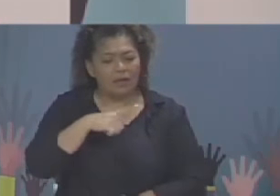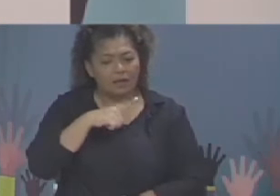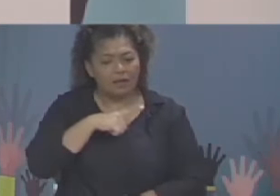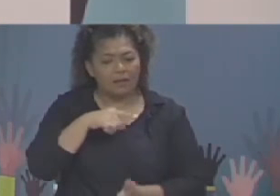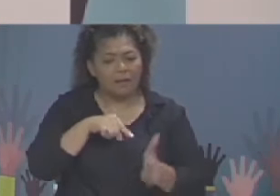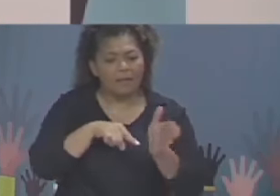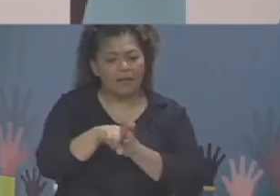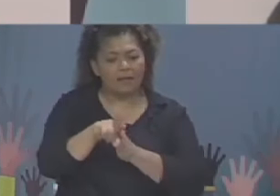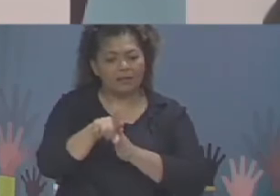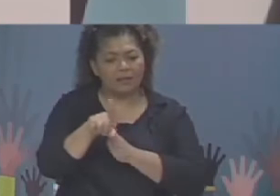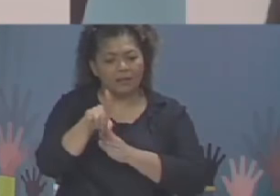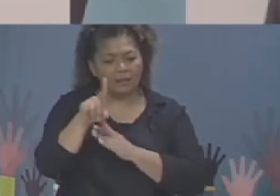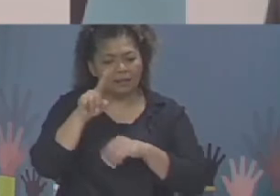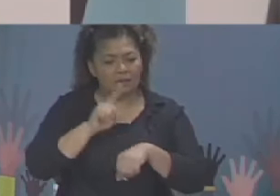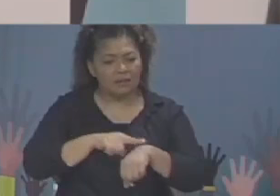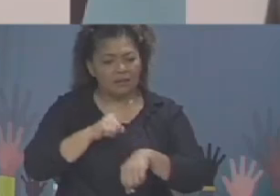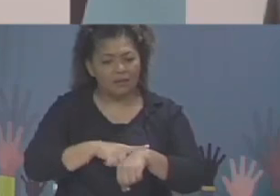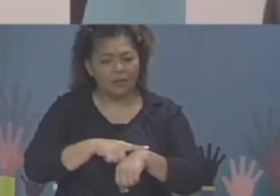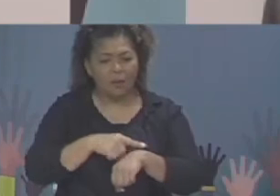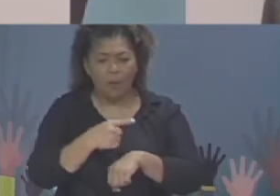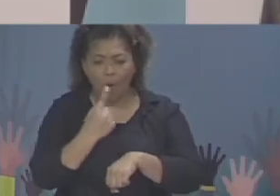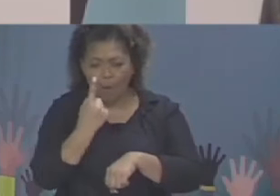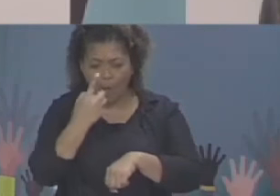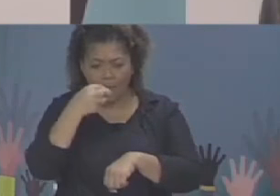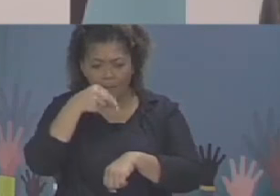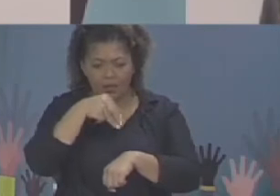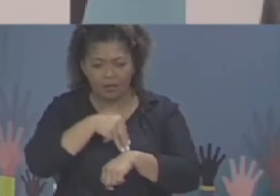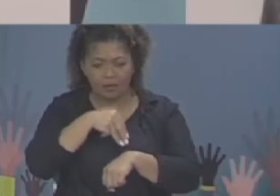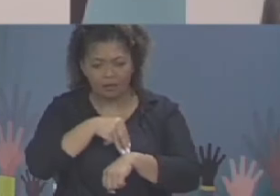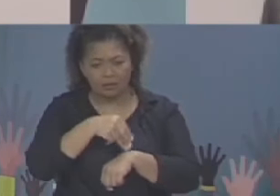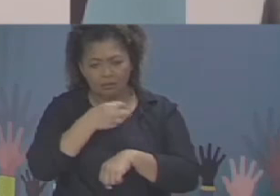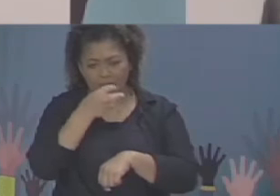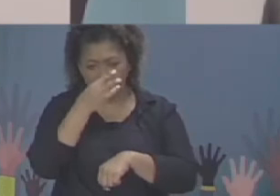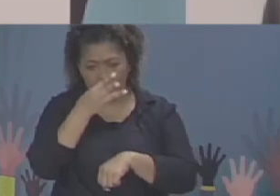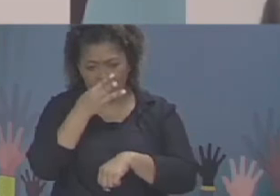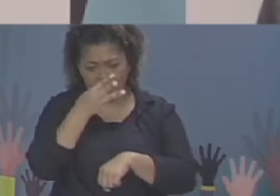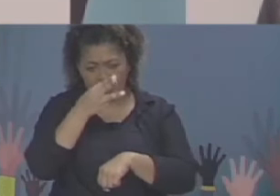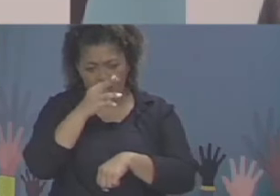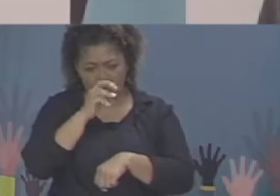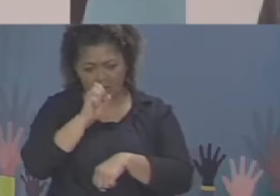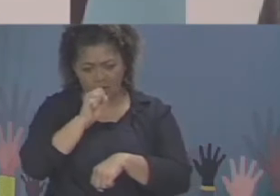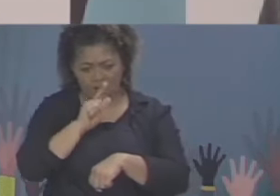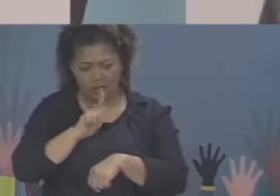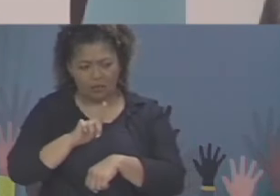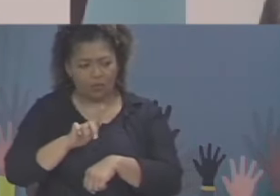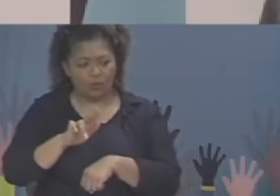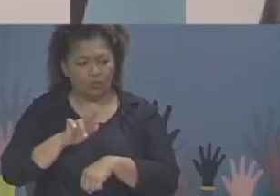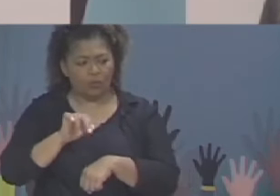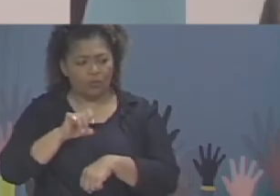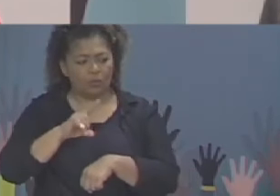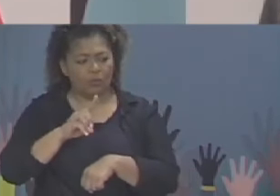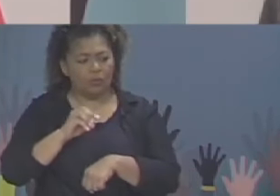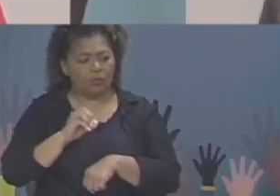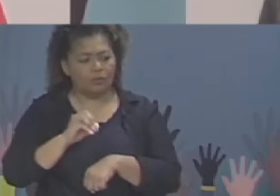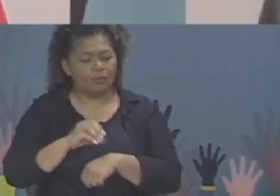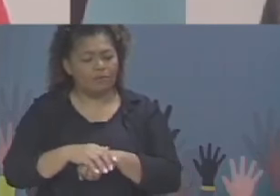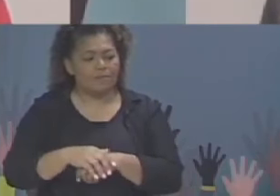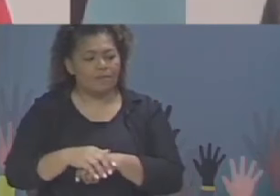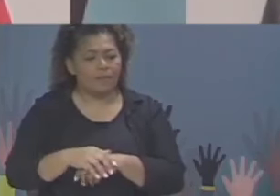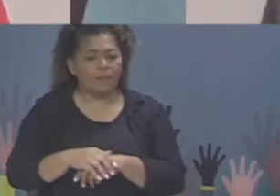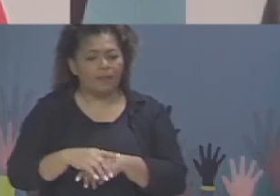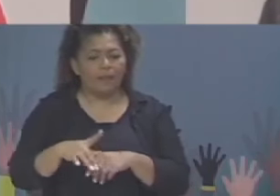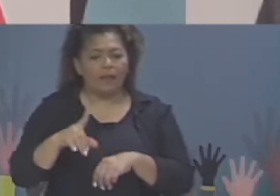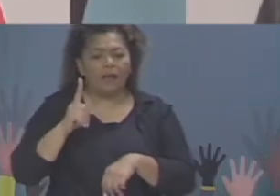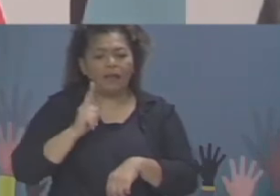pergunta é de 1 minuto e 30 segundos. O tempo para a resposta, 3 minutos. Tempo para